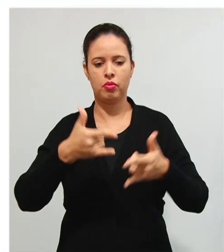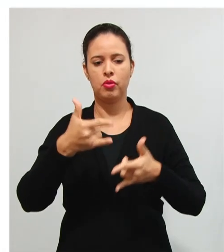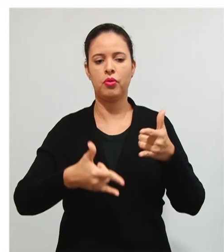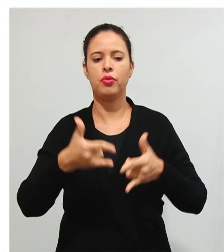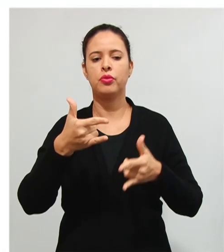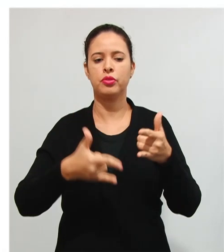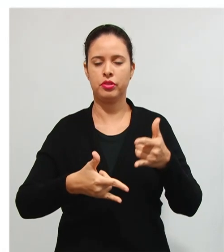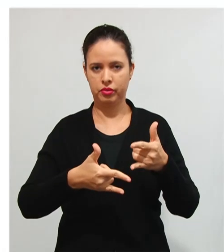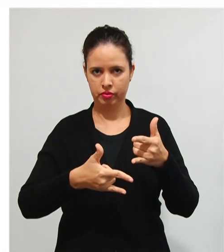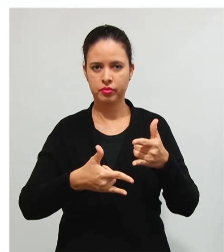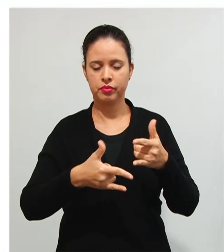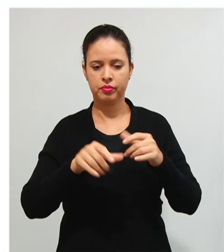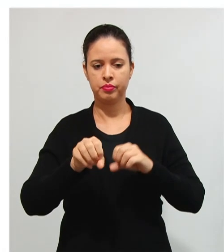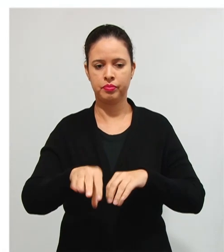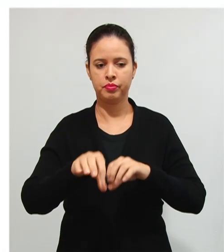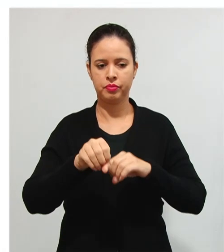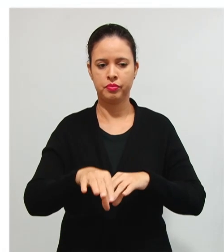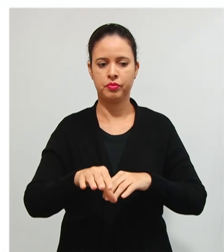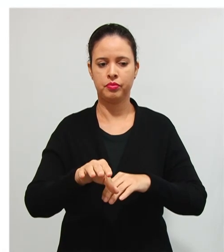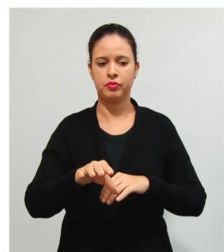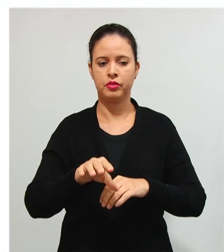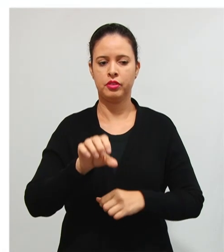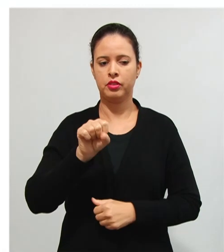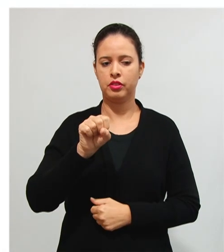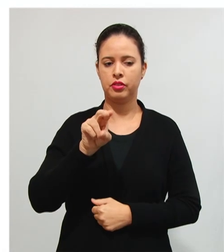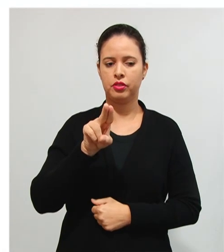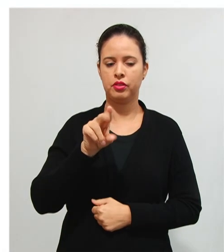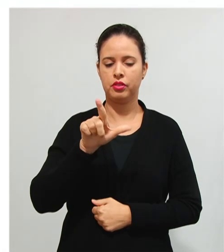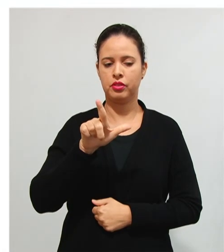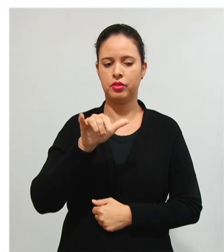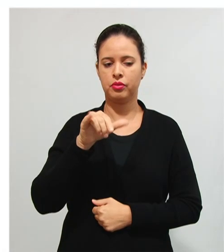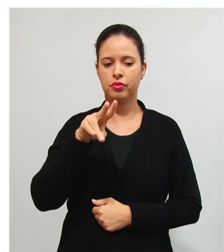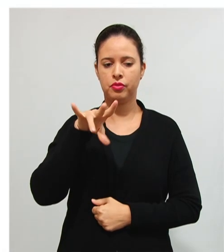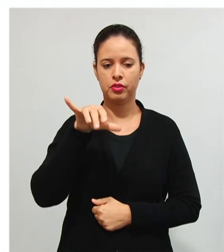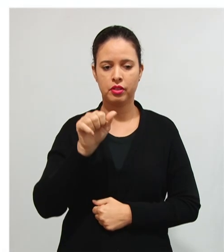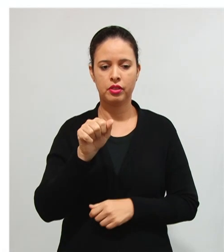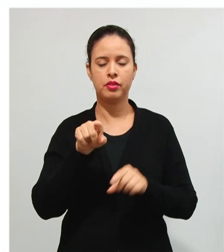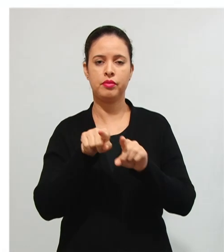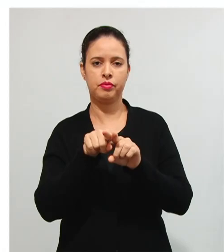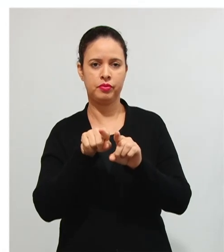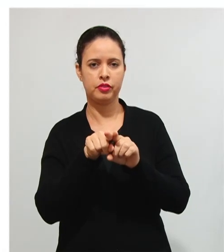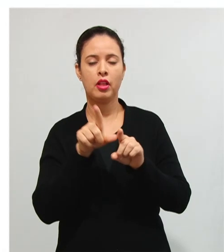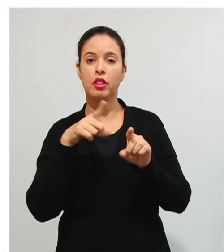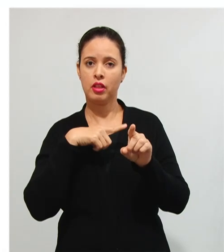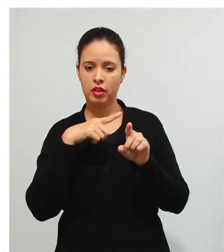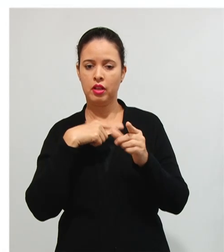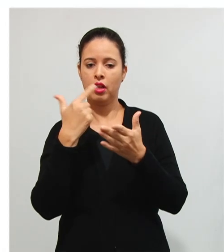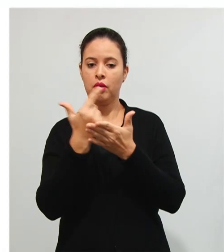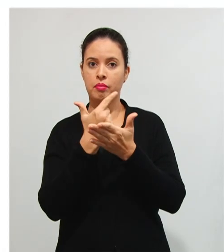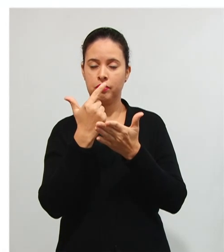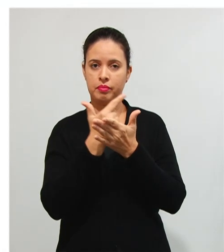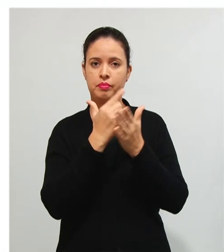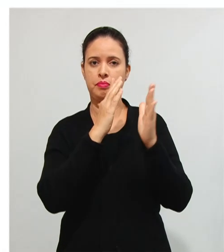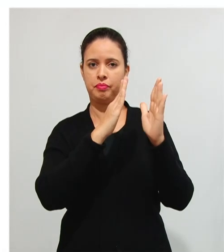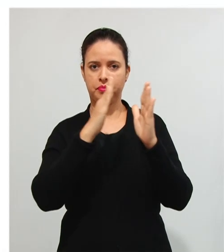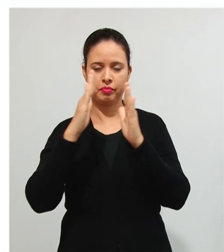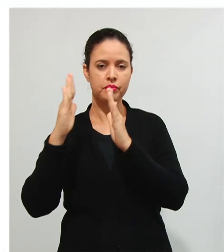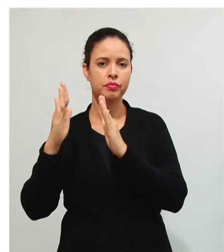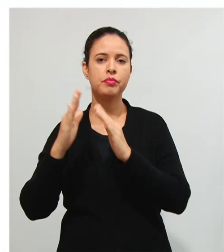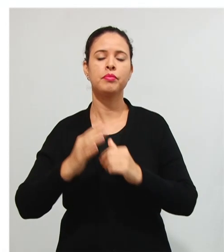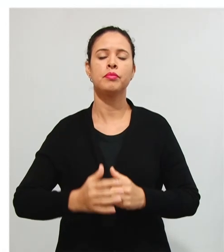Educacional, do Silva e da Blickstein, que está disponível lá na minha